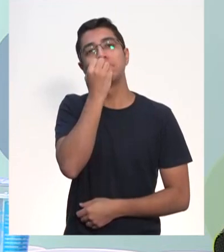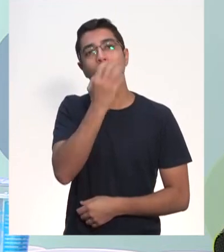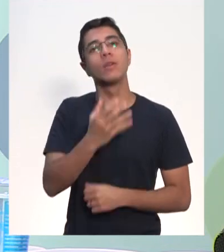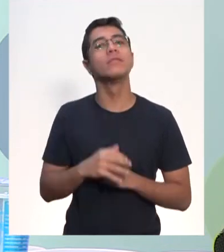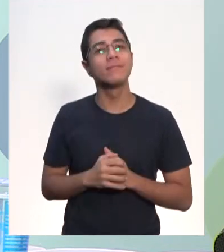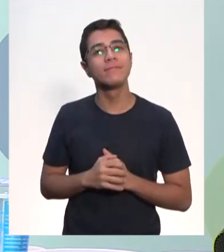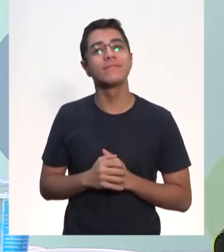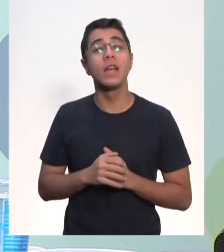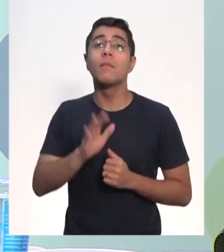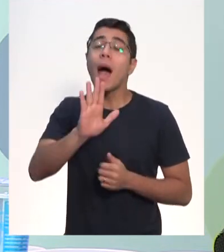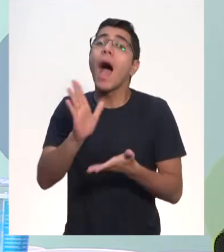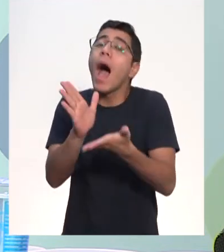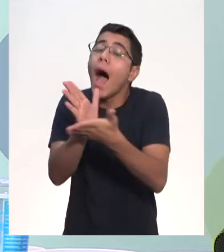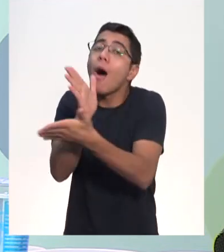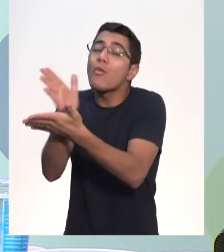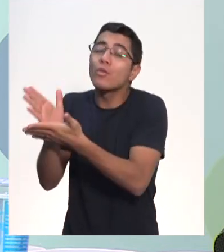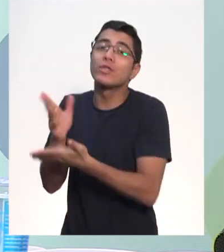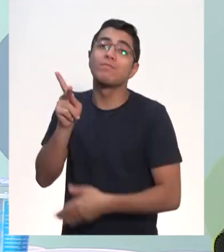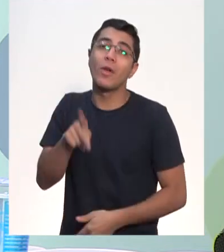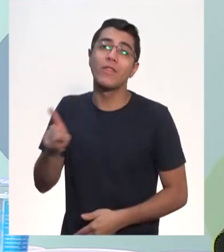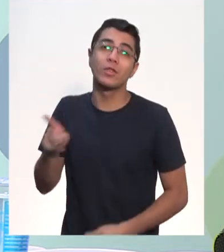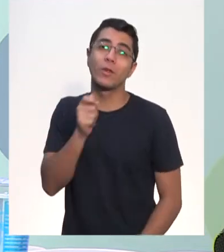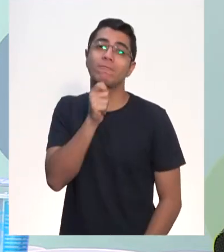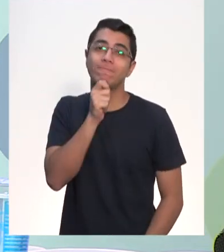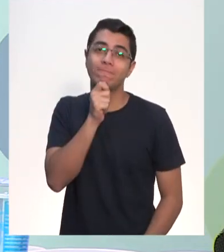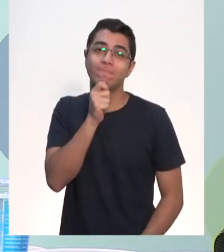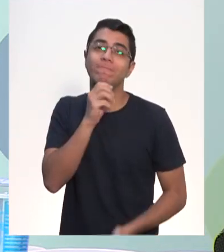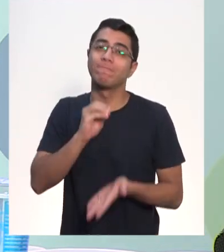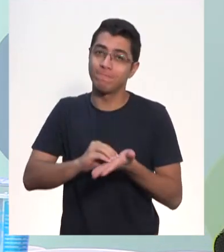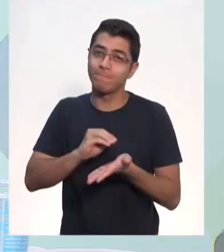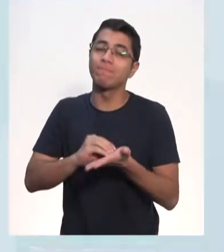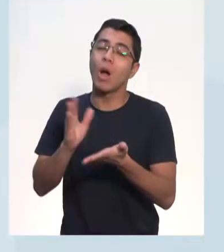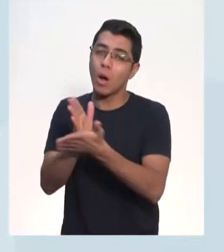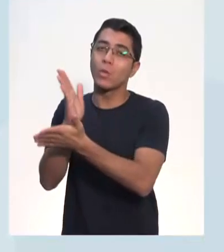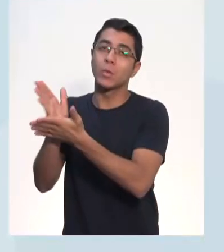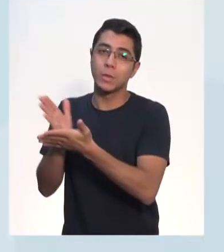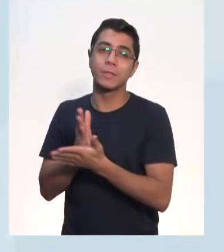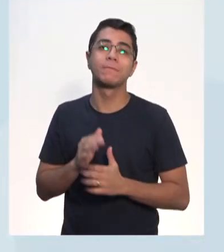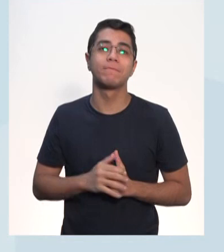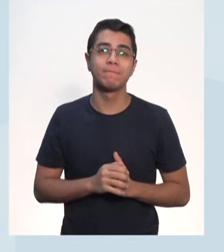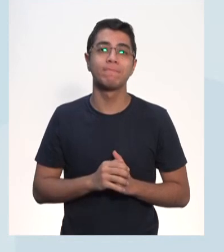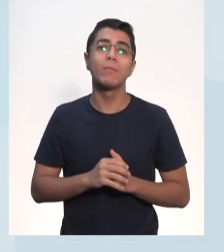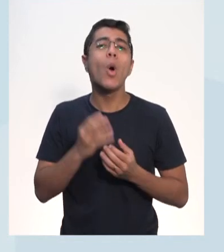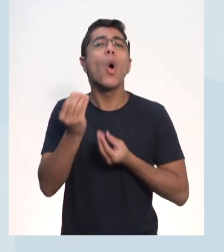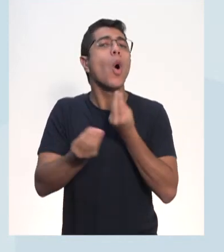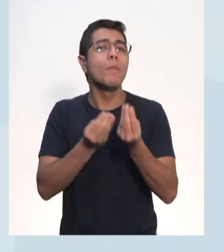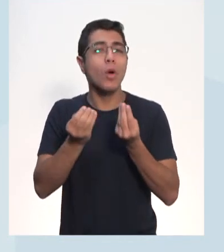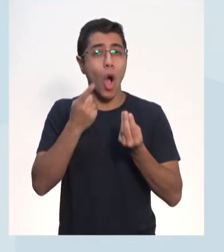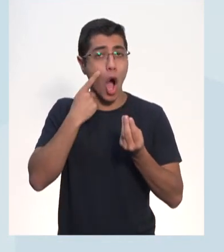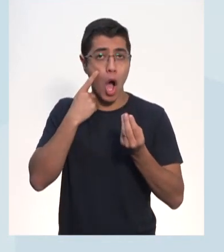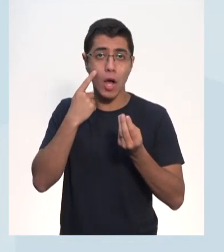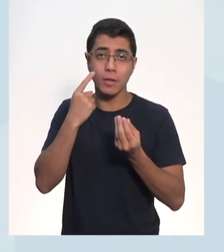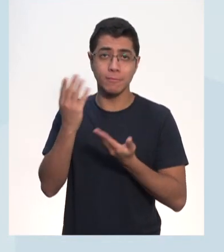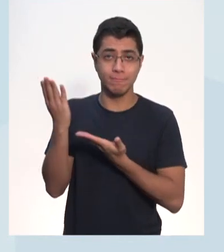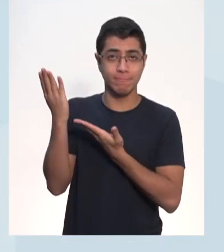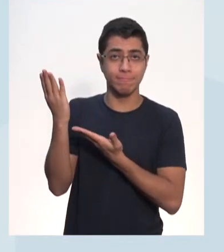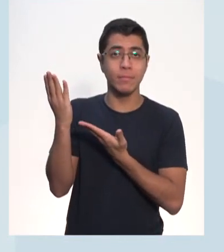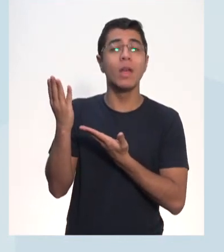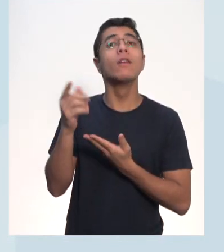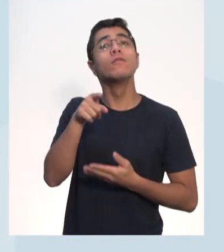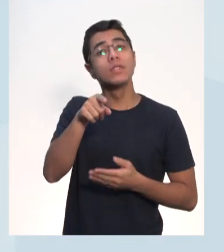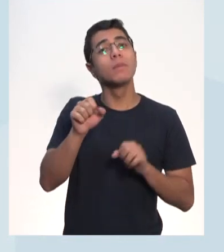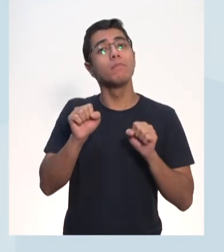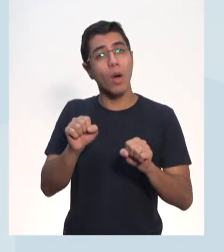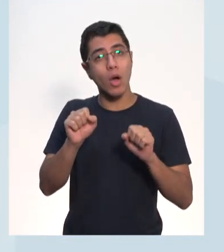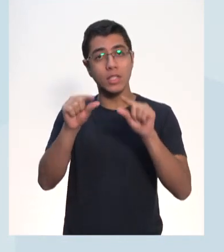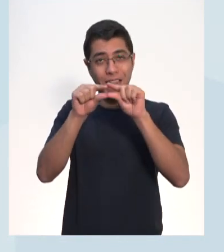precisam. Então, para facilitar, a gente está colocando aí na tela para vocês o acesso, né? Tem o acesso do link